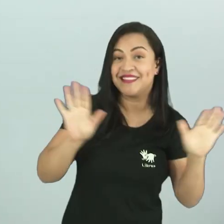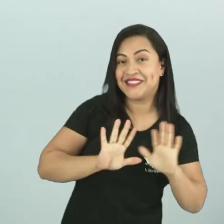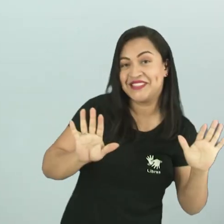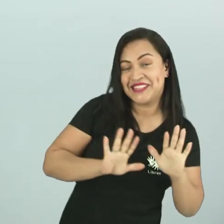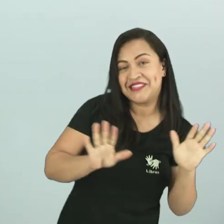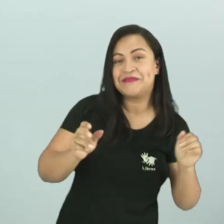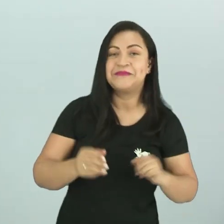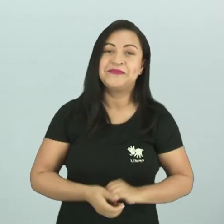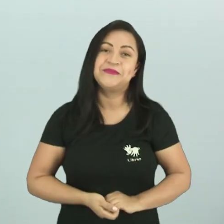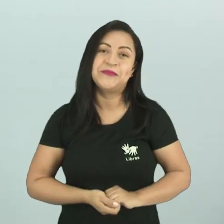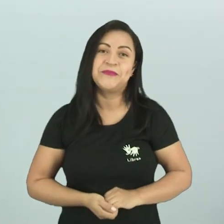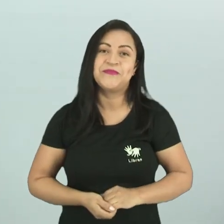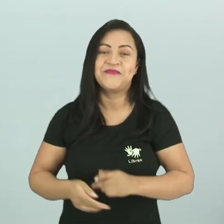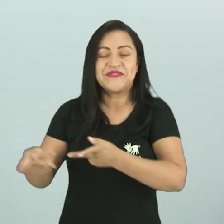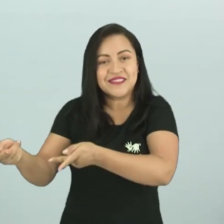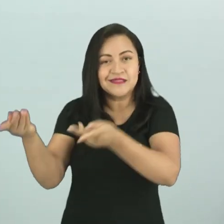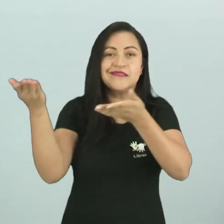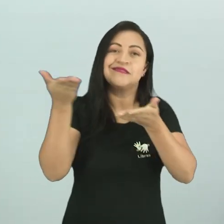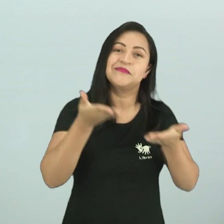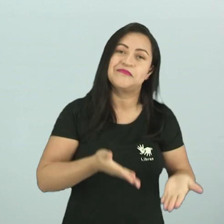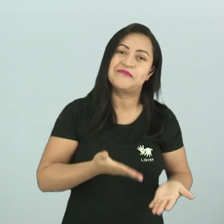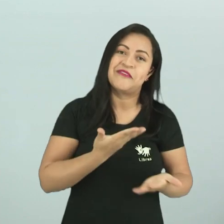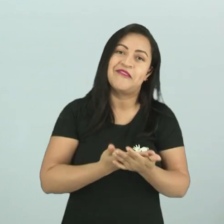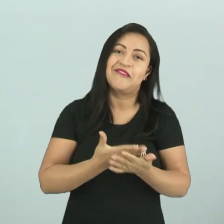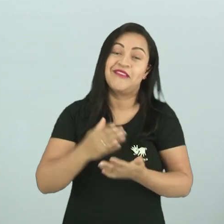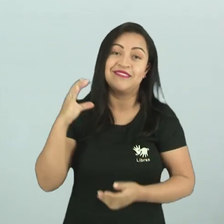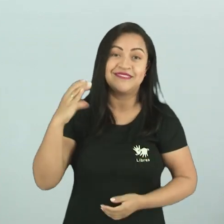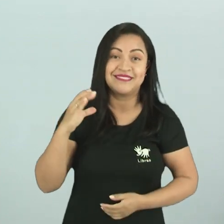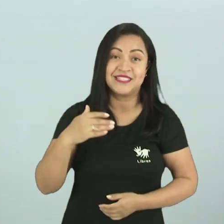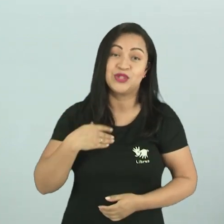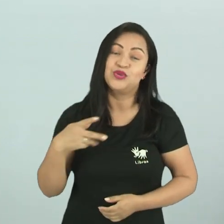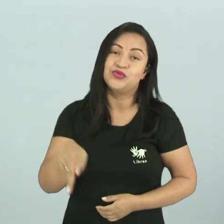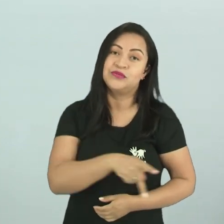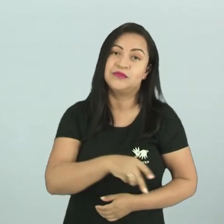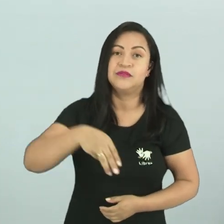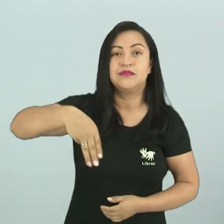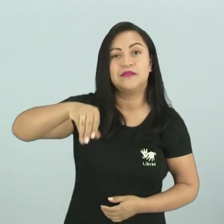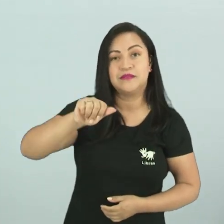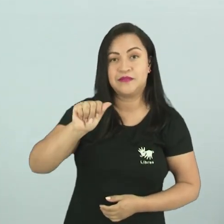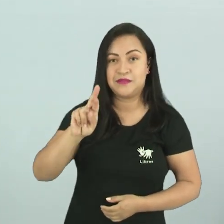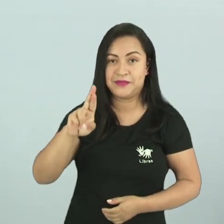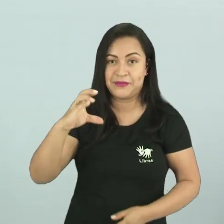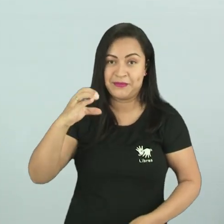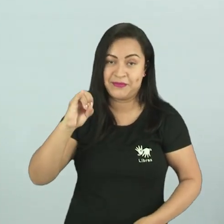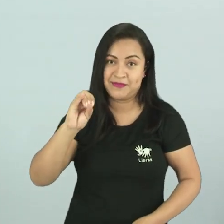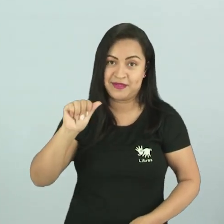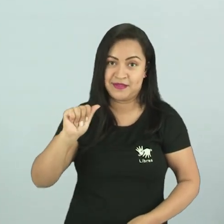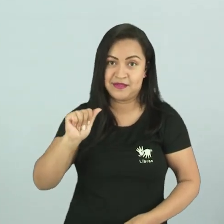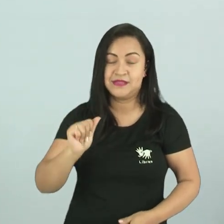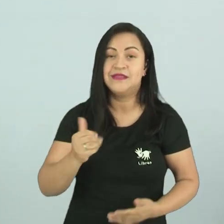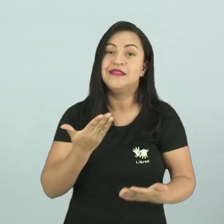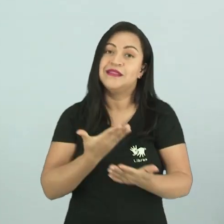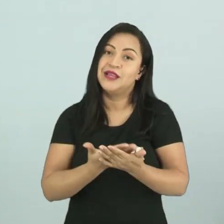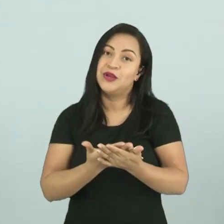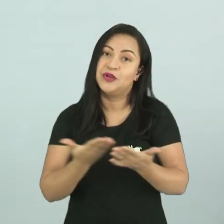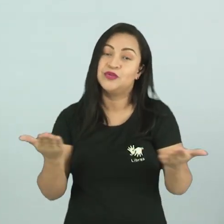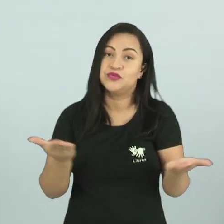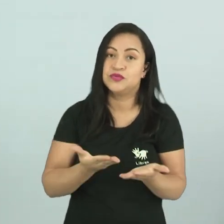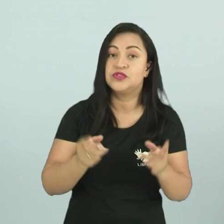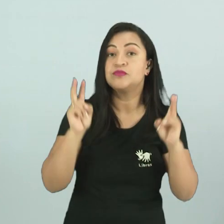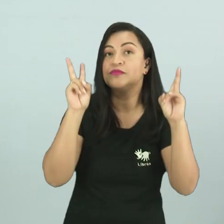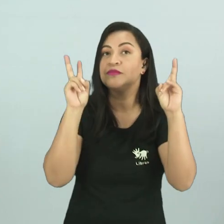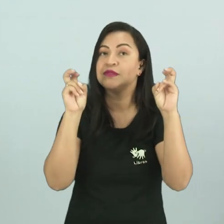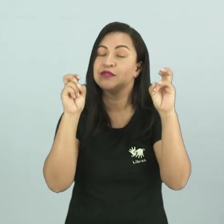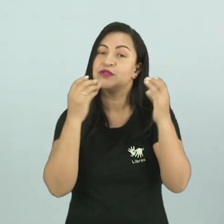Olá, pessoal! Sejam bem-vindos à aula de ciências. Eu sou a professora Márcia e na aula de hoje nós vamos dar início